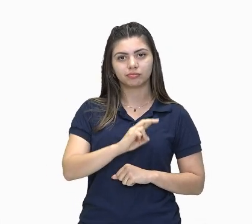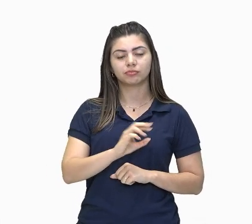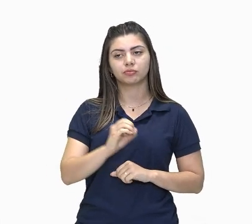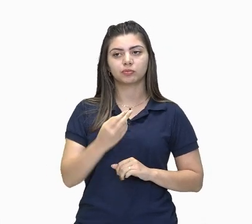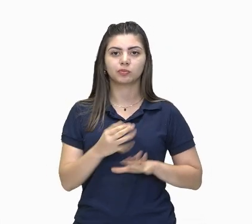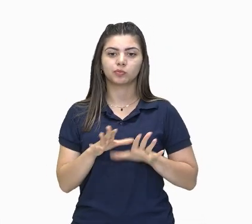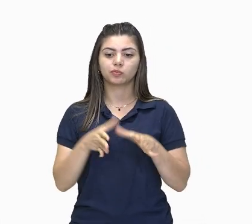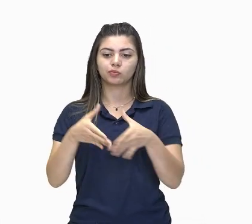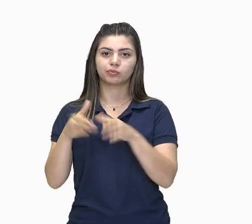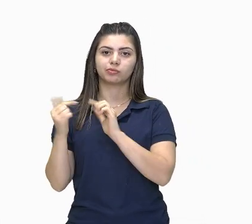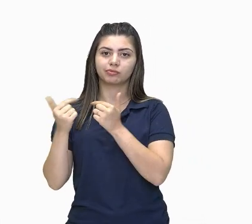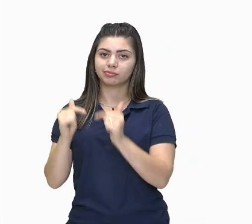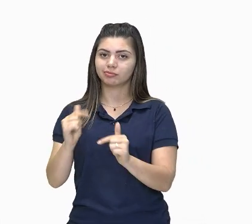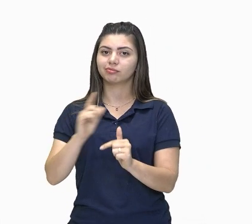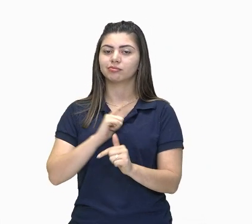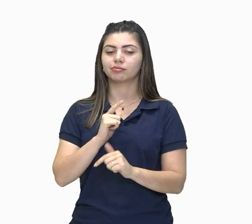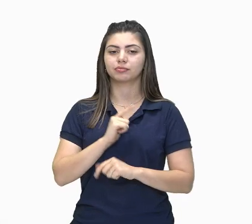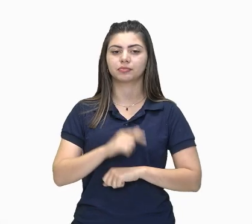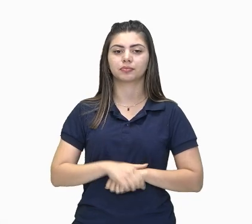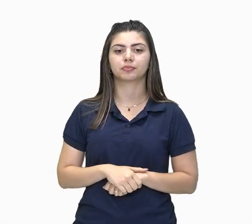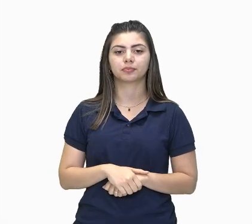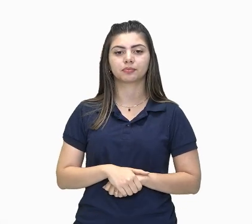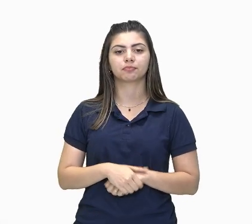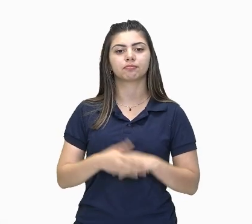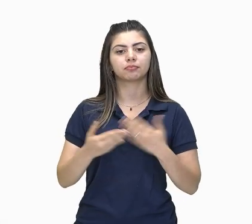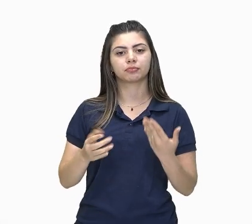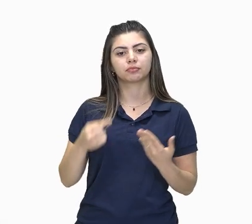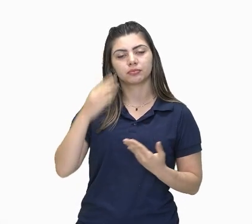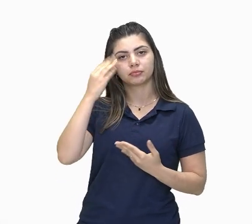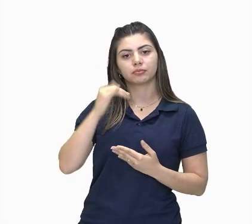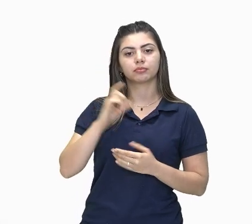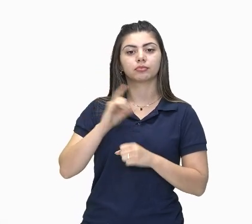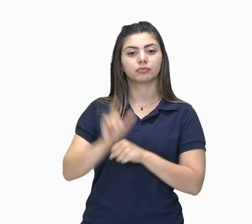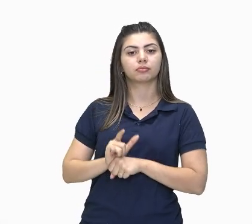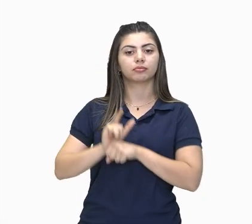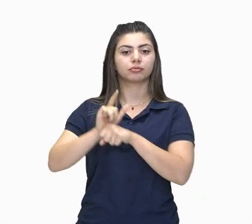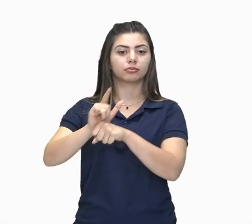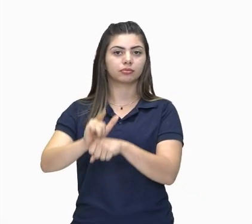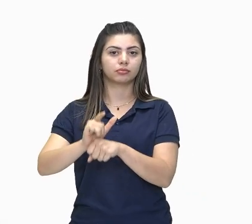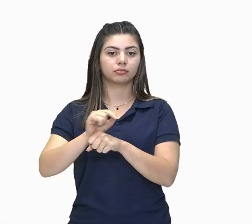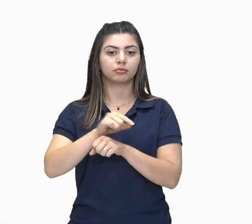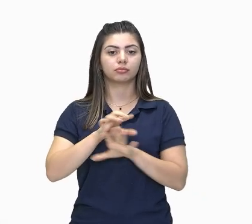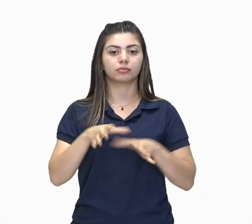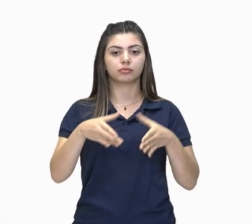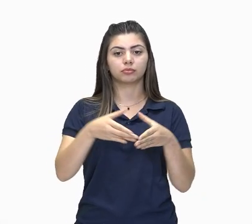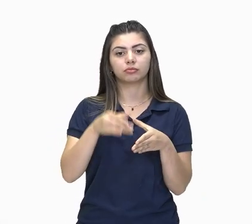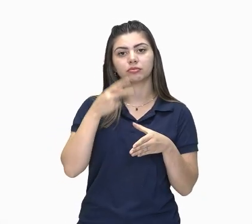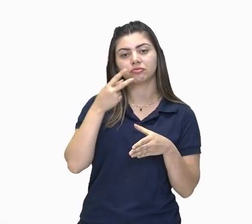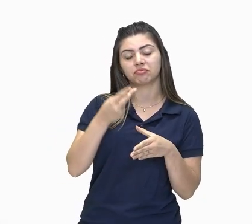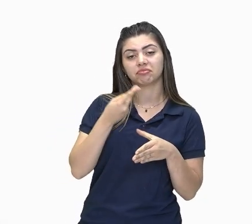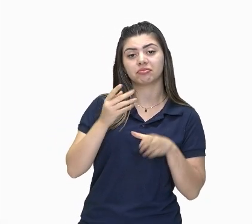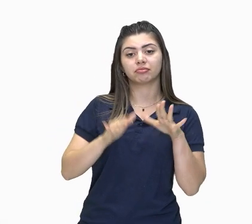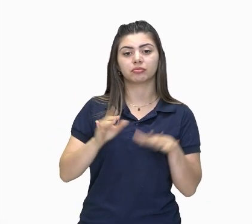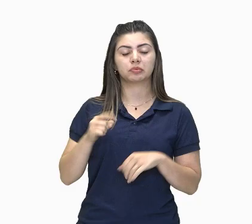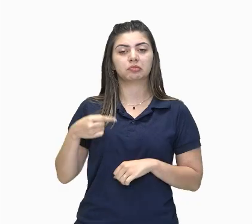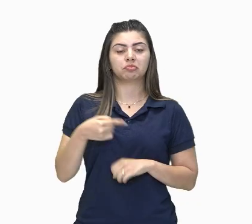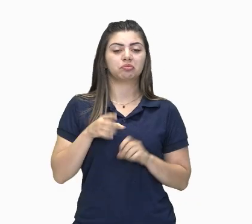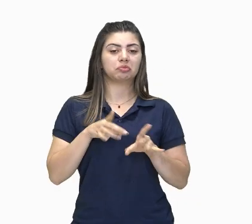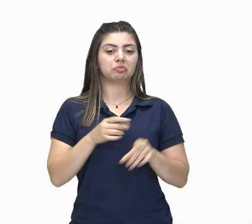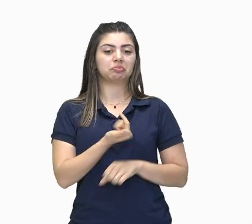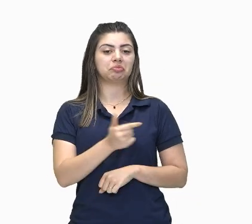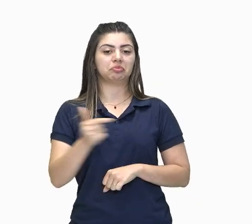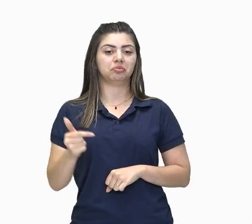religioso. Ainda que lideranças ou membros de um determinado grupo diga não temos